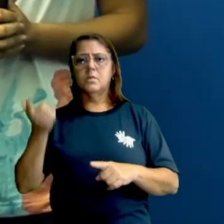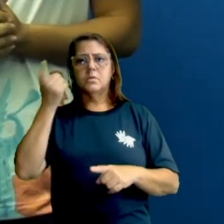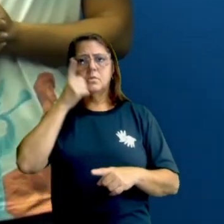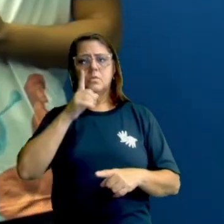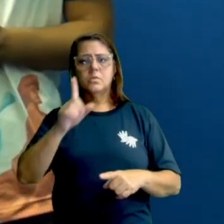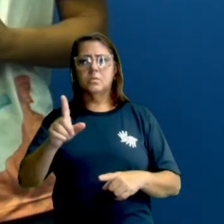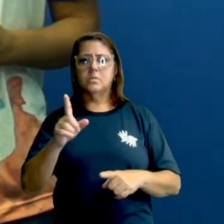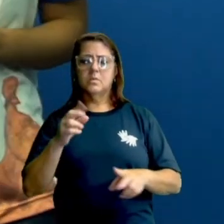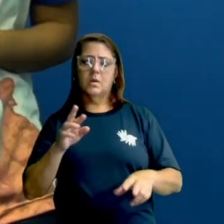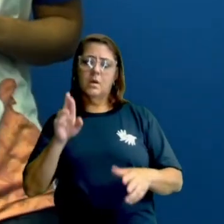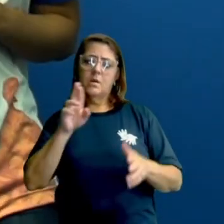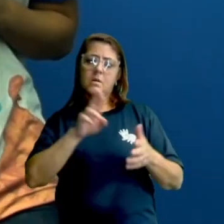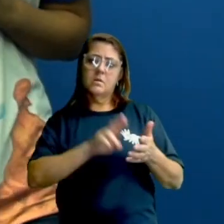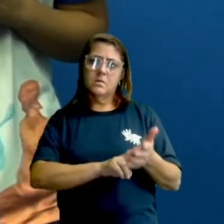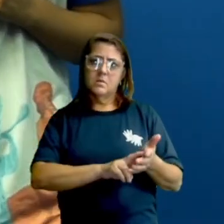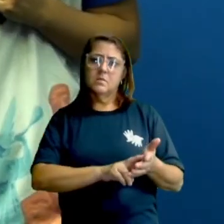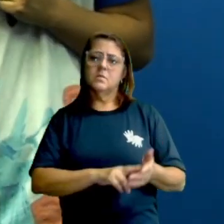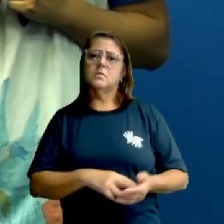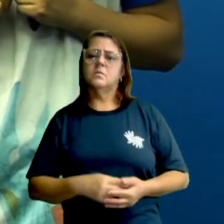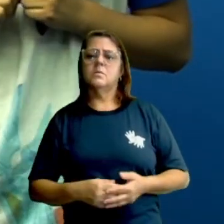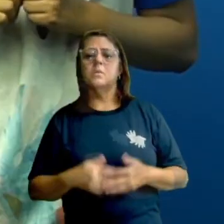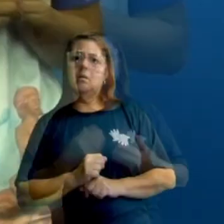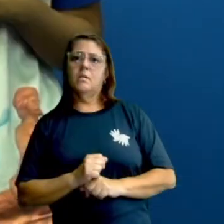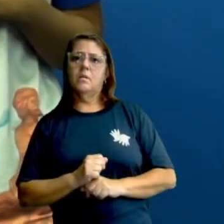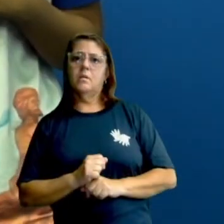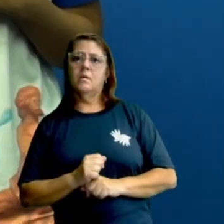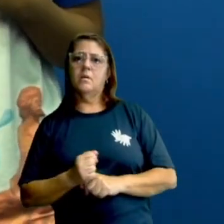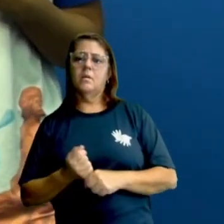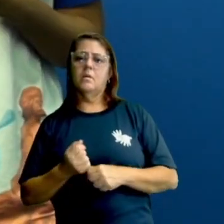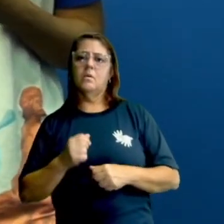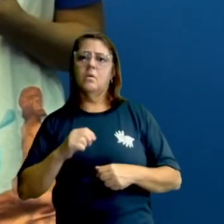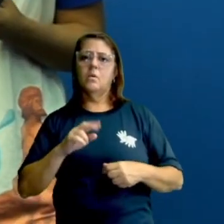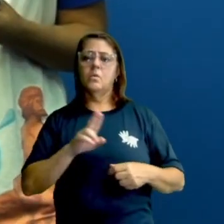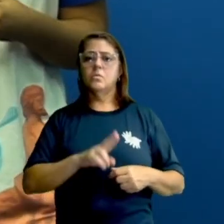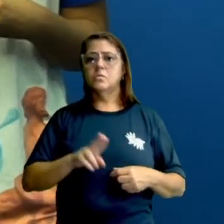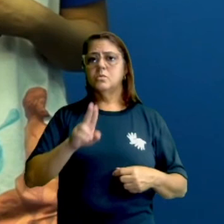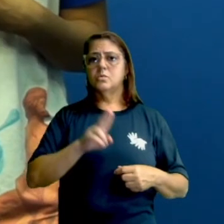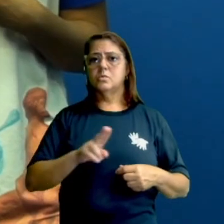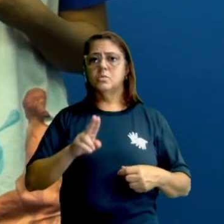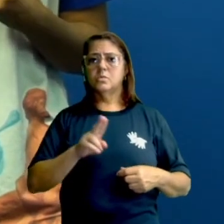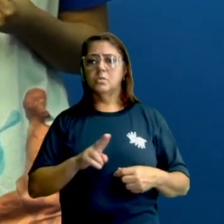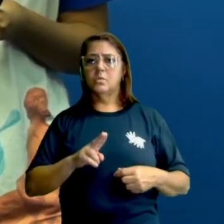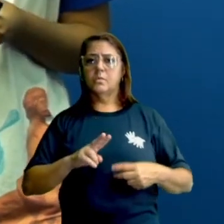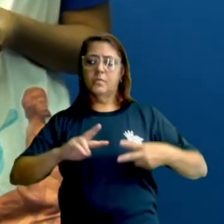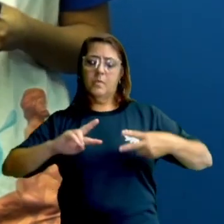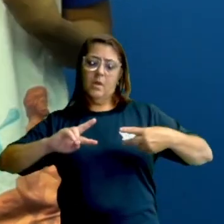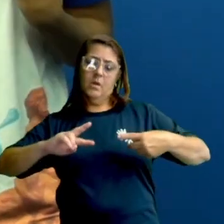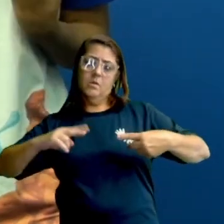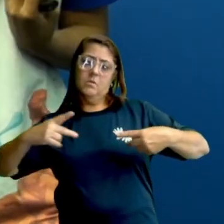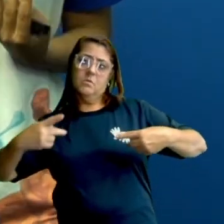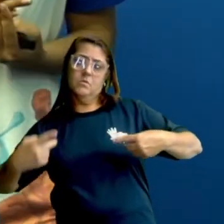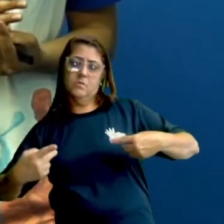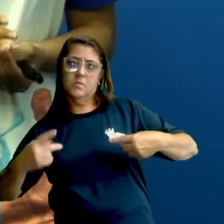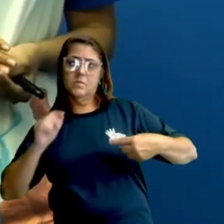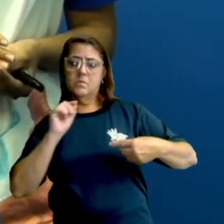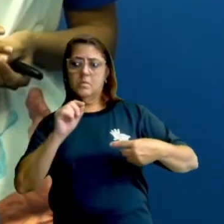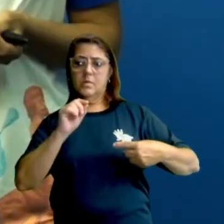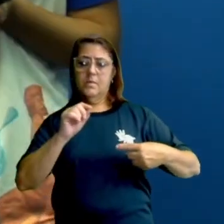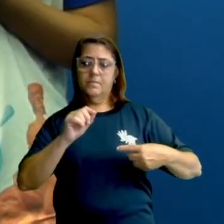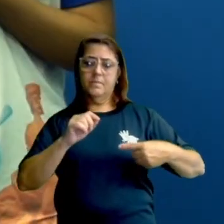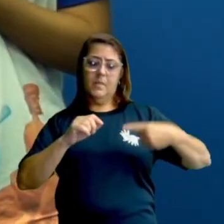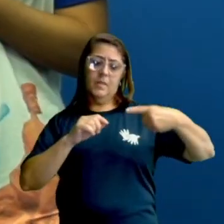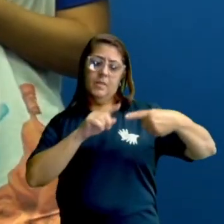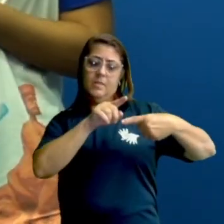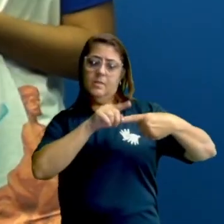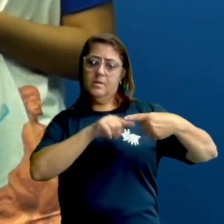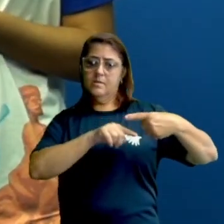no resultado. Então, foi o que a gente fez aí? A gente utilizou a operação inversa da divisão,